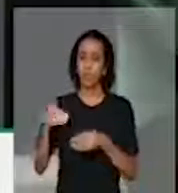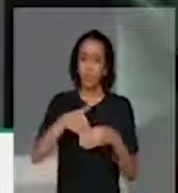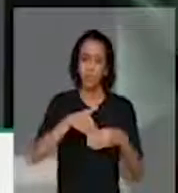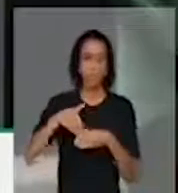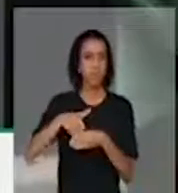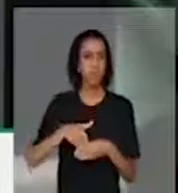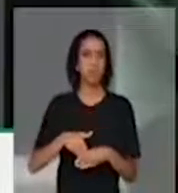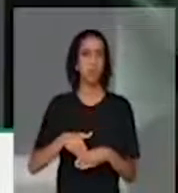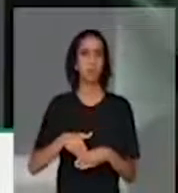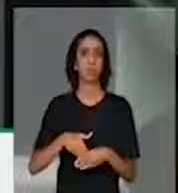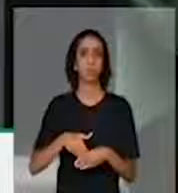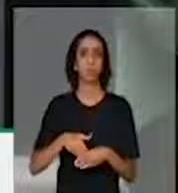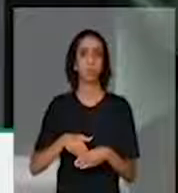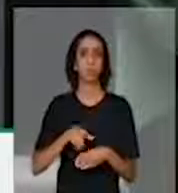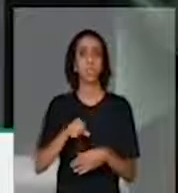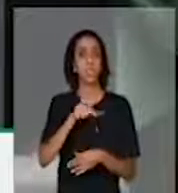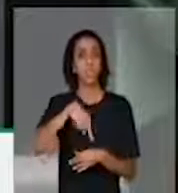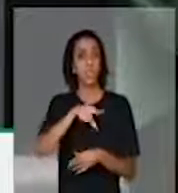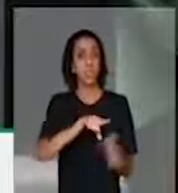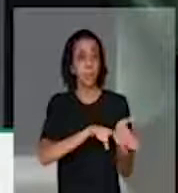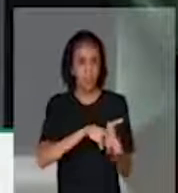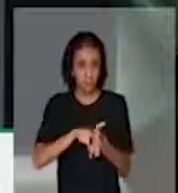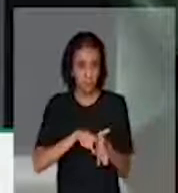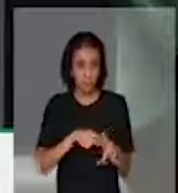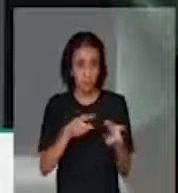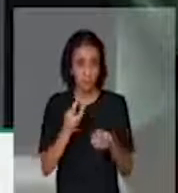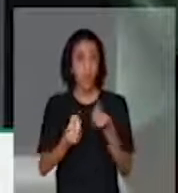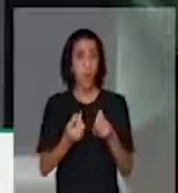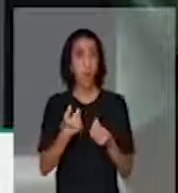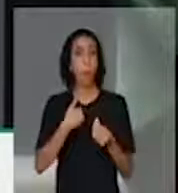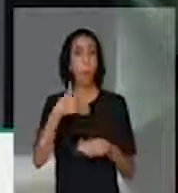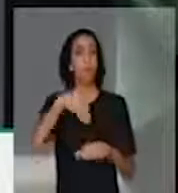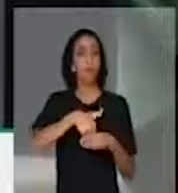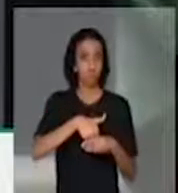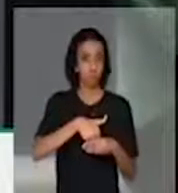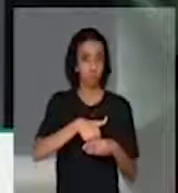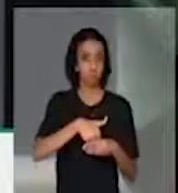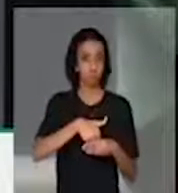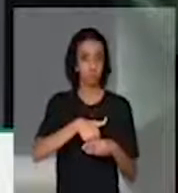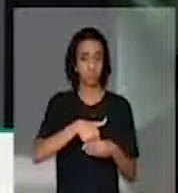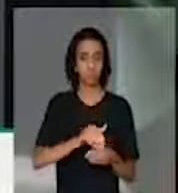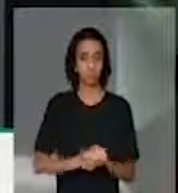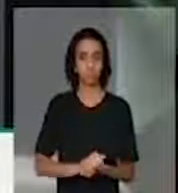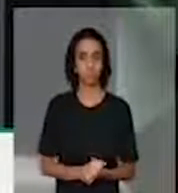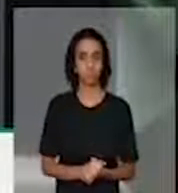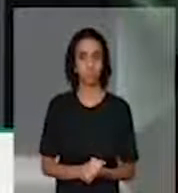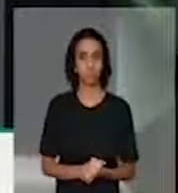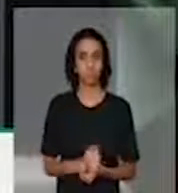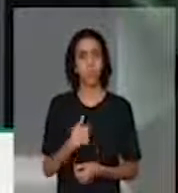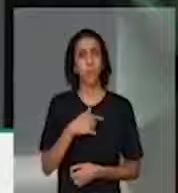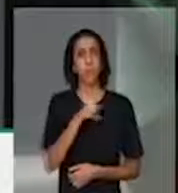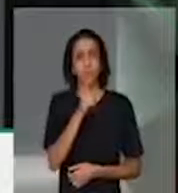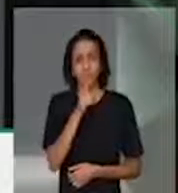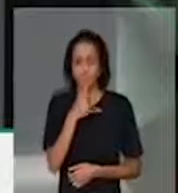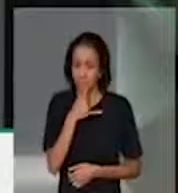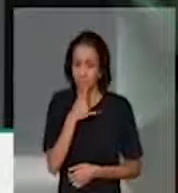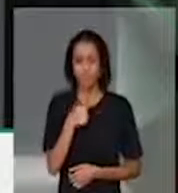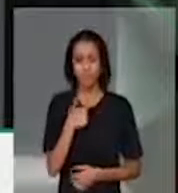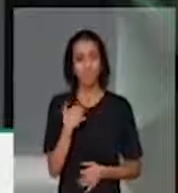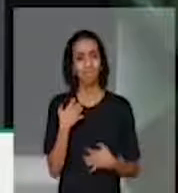se vocês fizeram um levantamento e ver como é que eu votei. Estou saindo triste pra caramba,